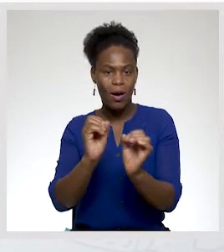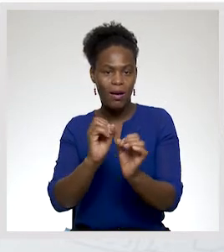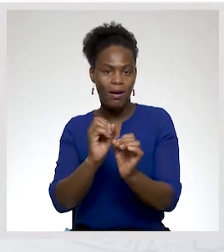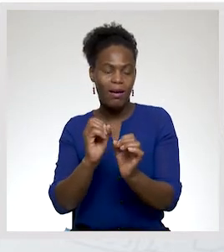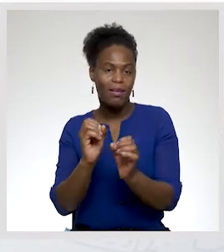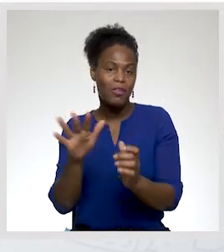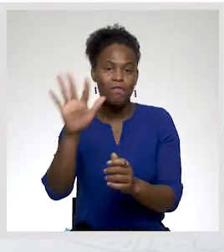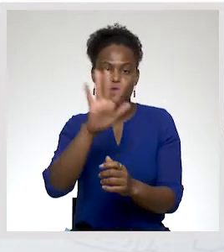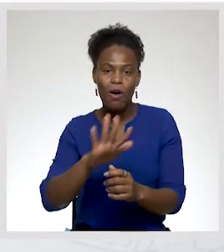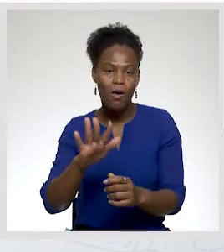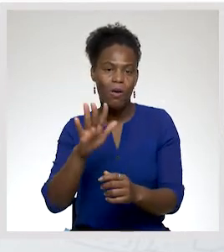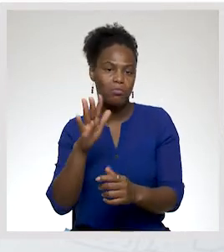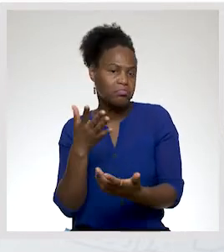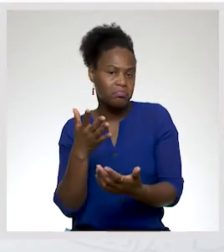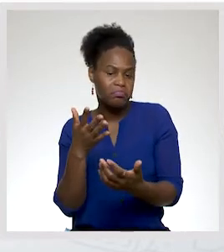nome de palavras